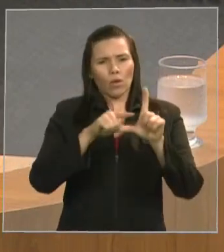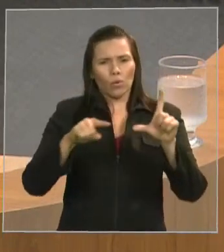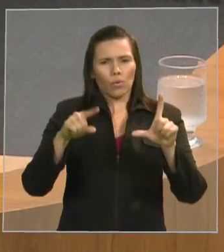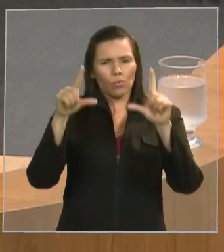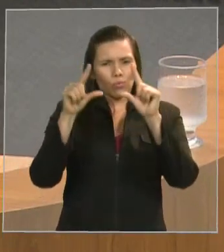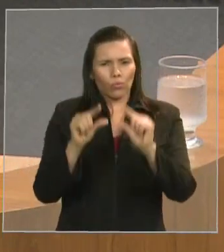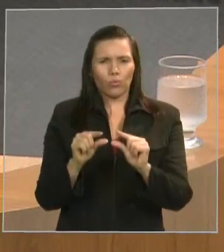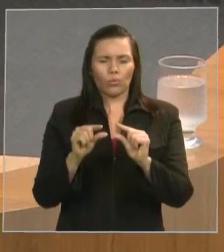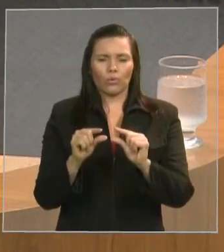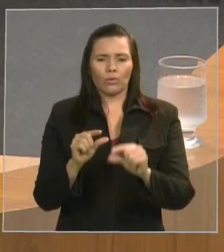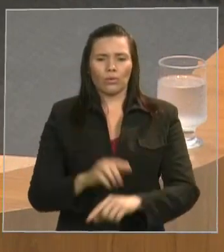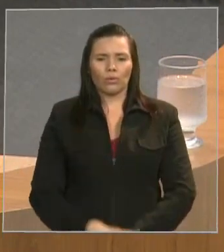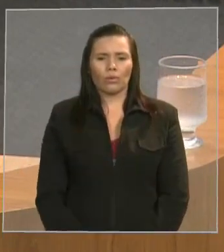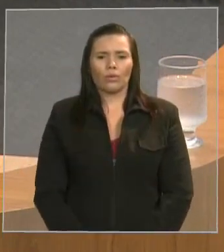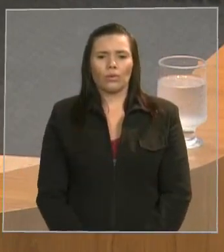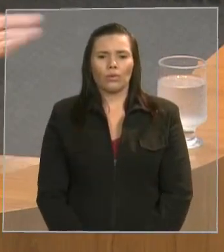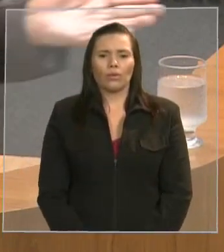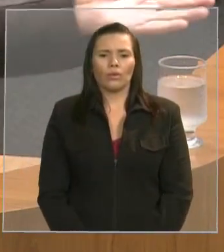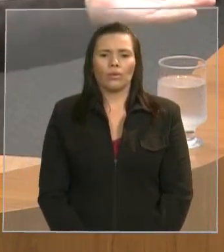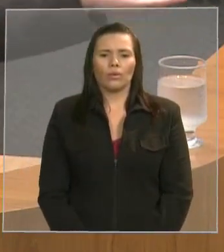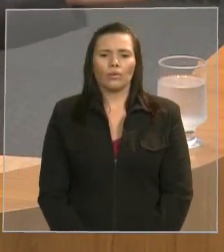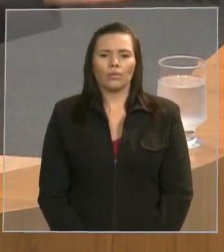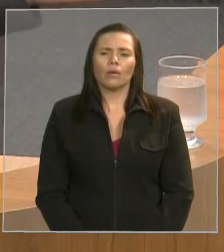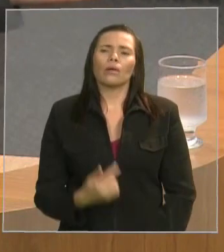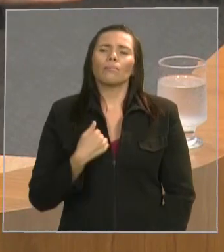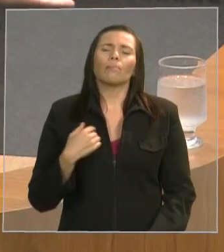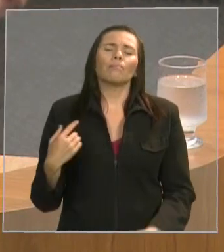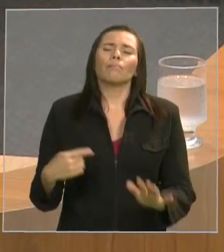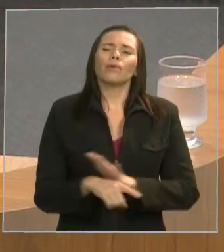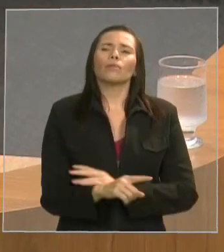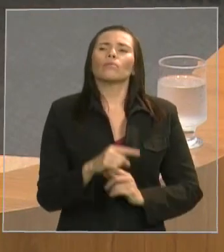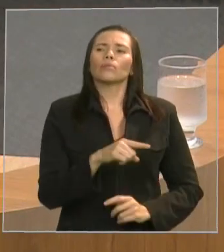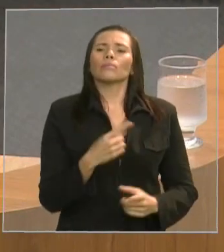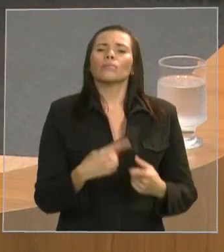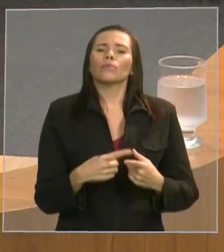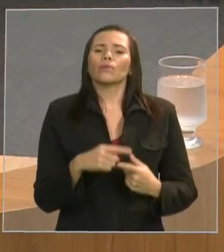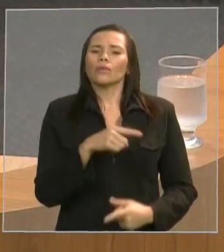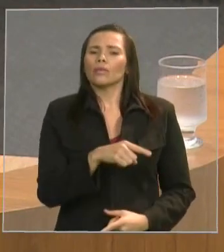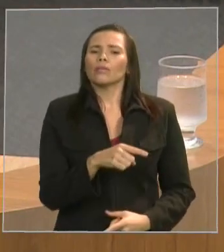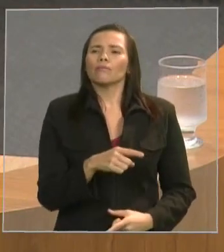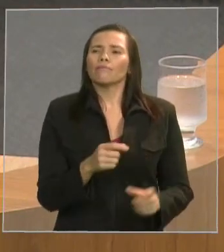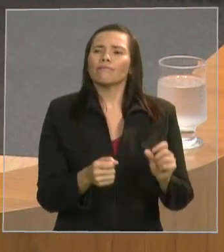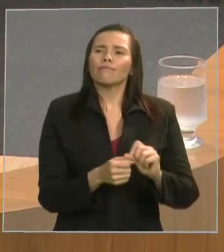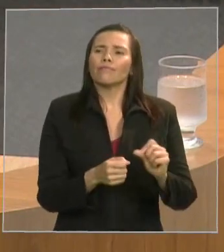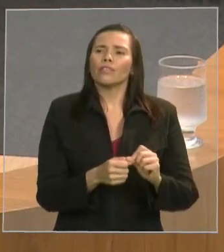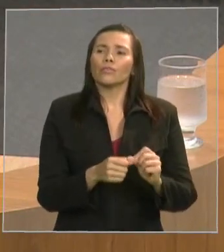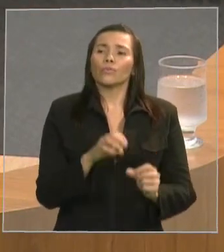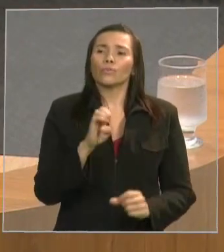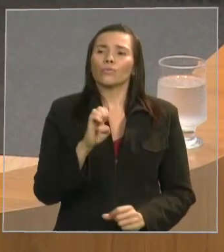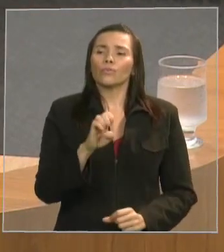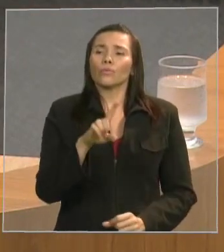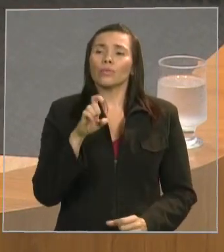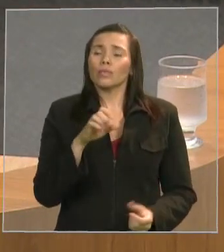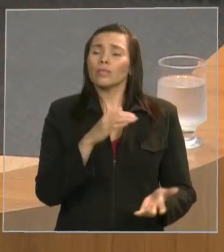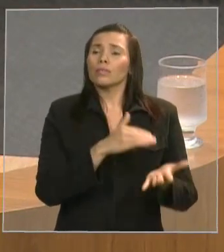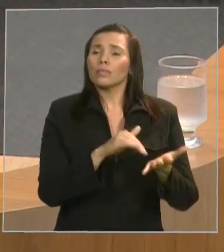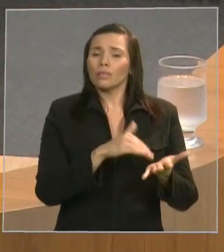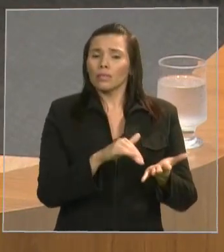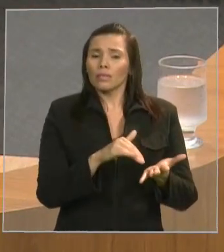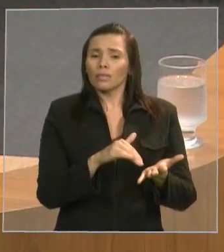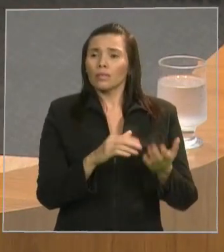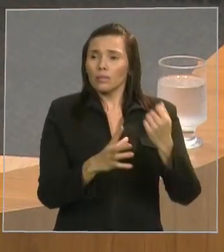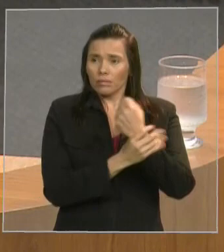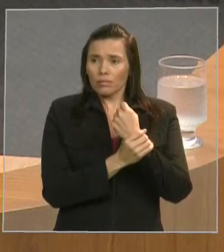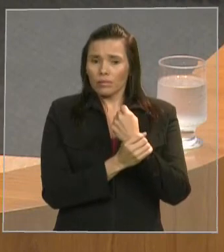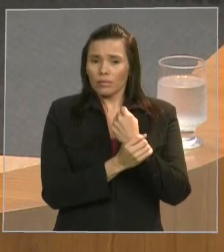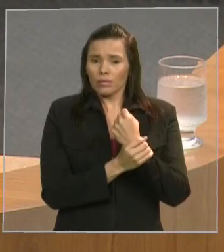rapaz, pergunta, é só dizer isso, porque que ele vira o que, que ele fez com a ex-secretária de